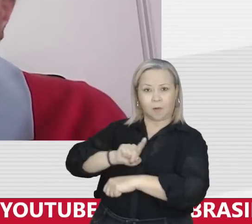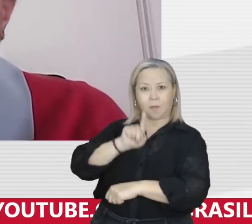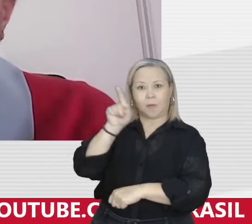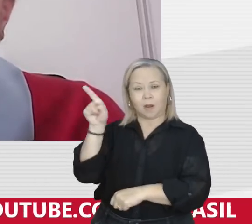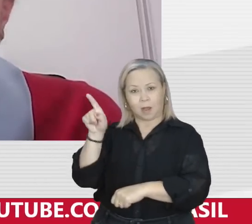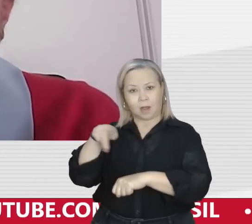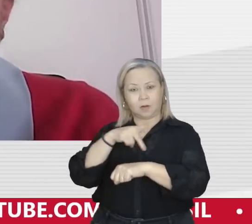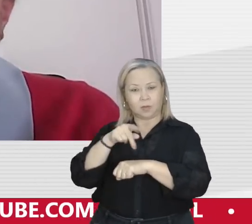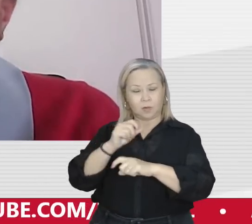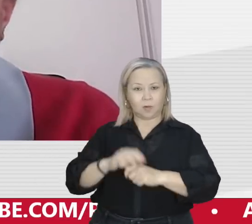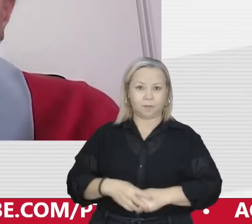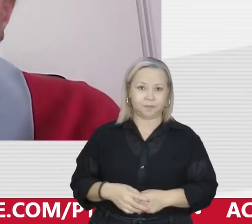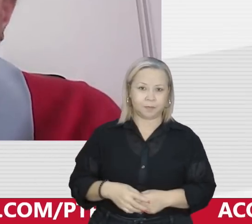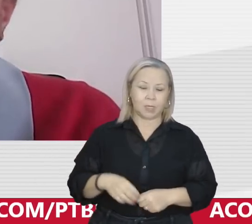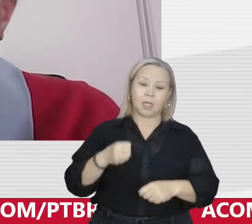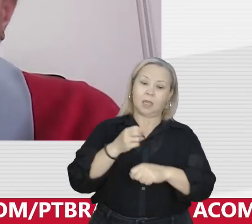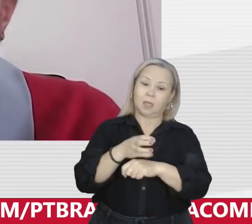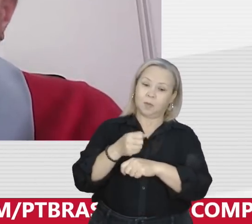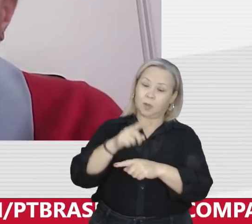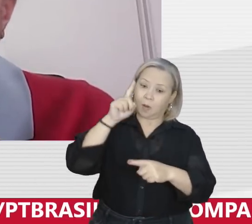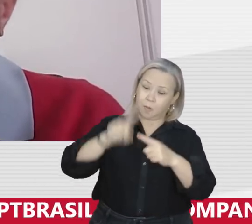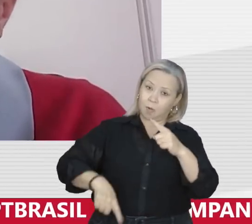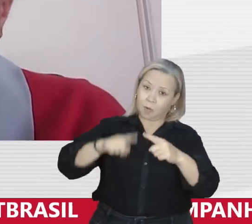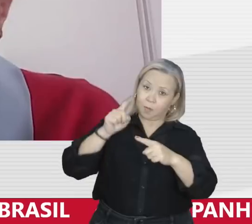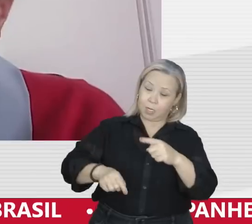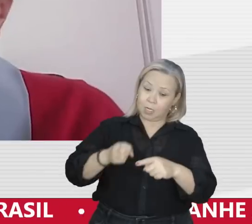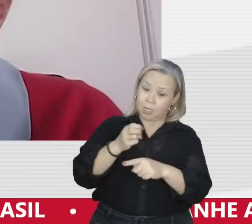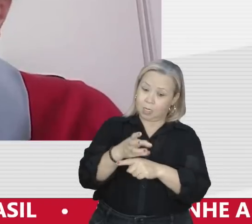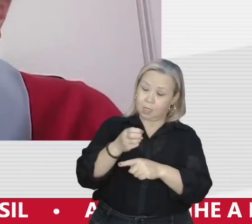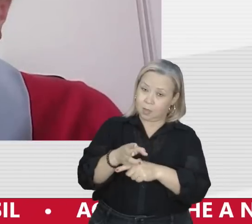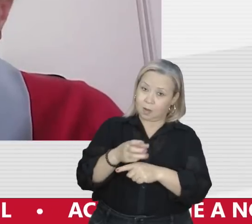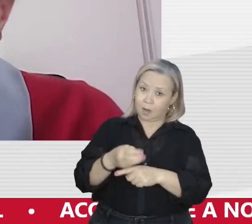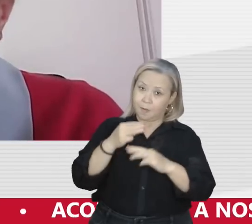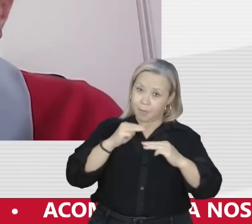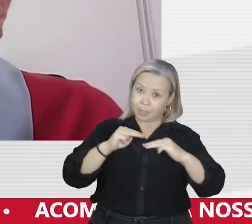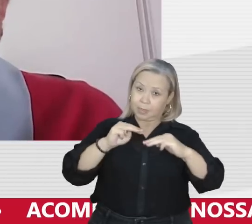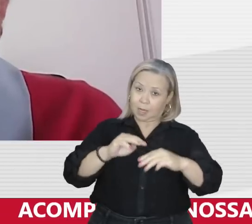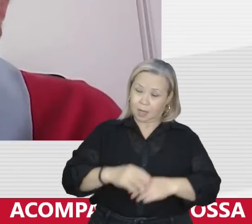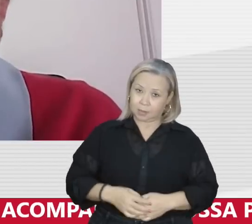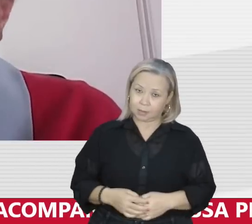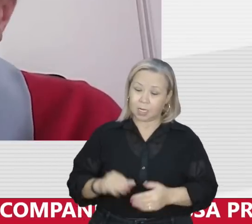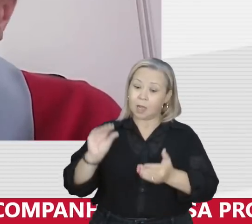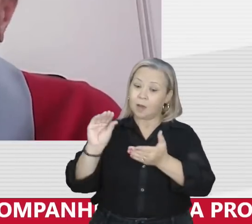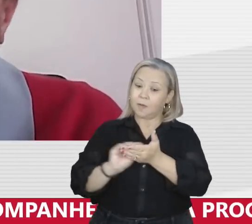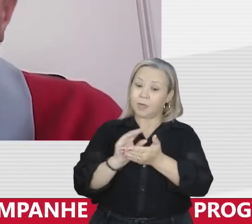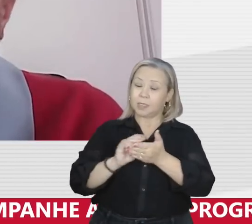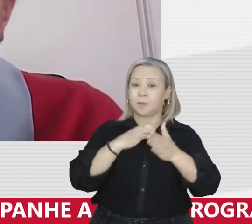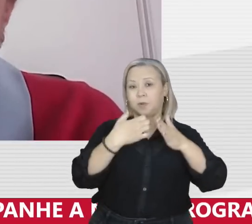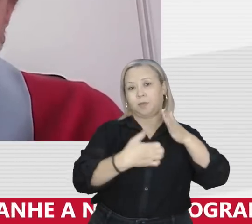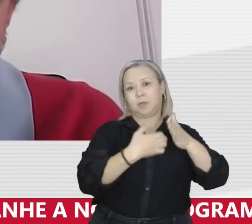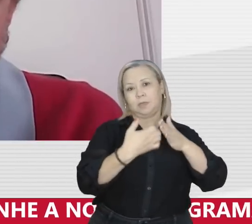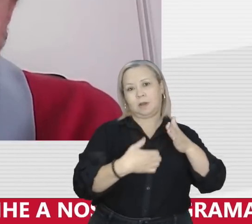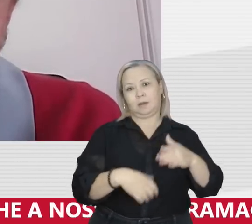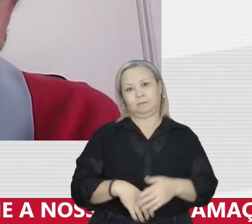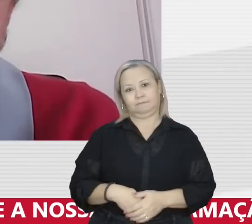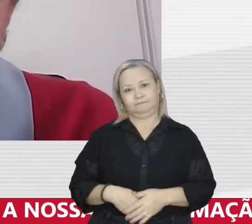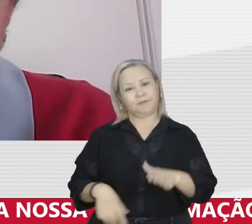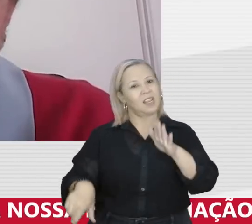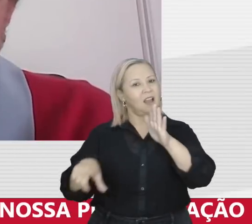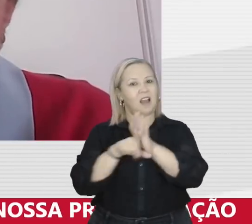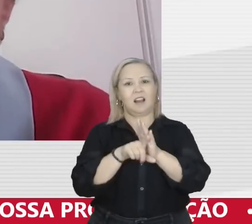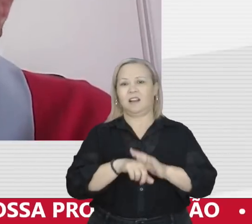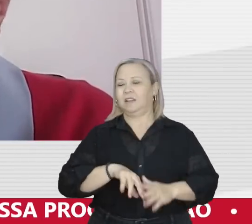impulsionamentos irregulares, como houve no WhatsApp, o financiamento empresarial, porque a lei não permite